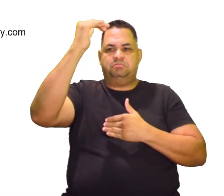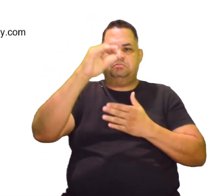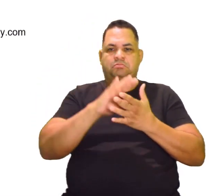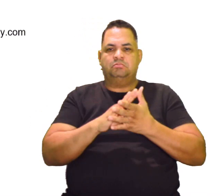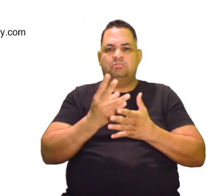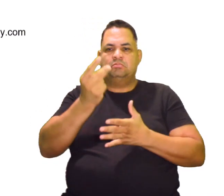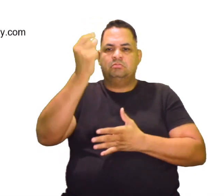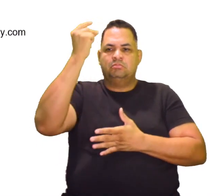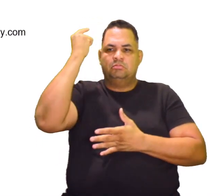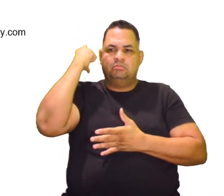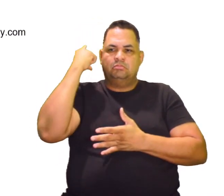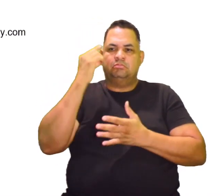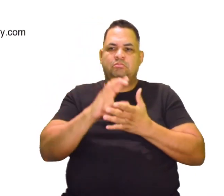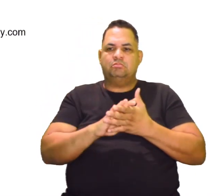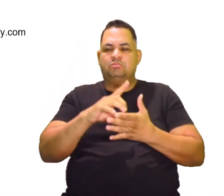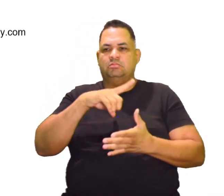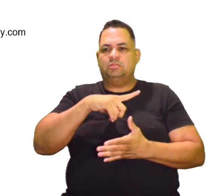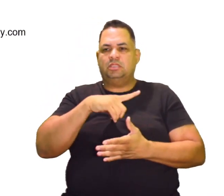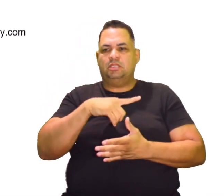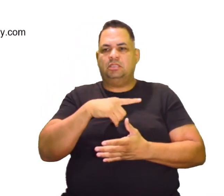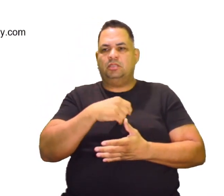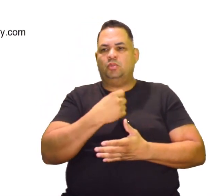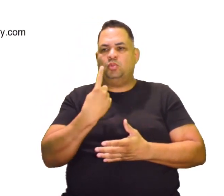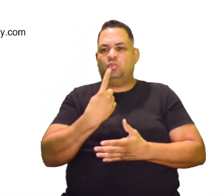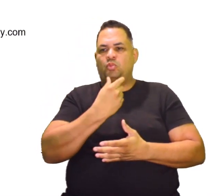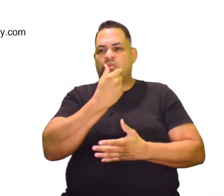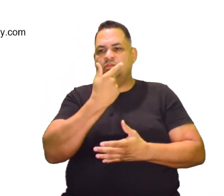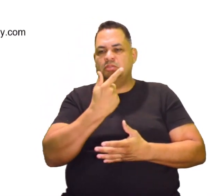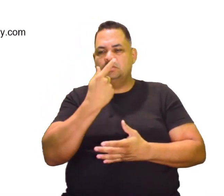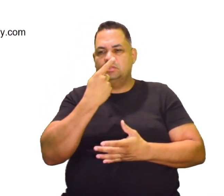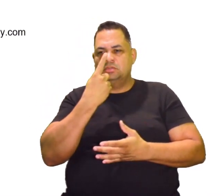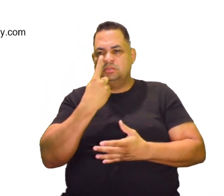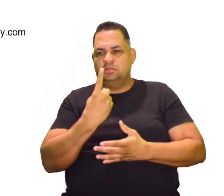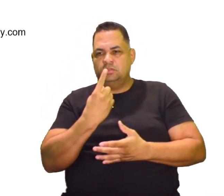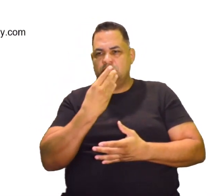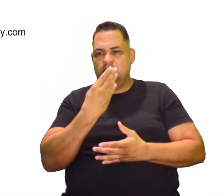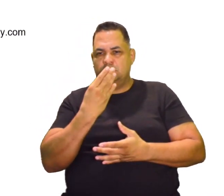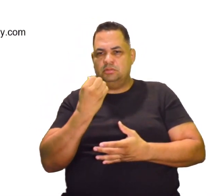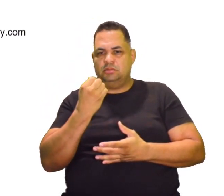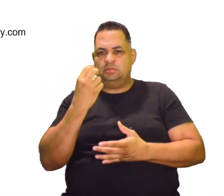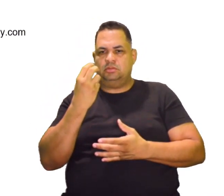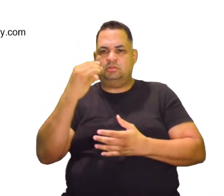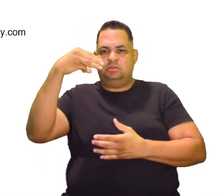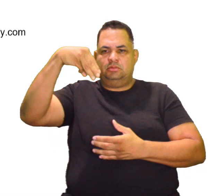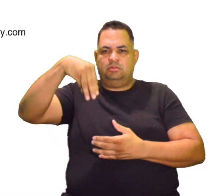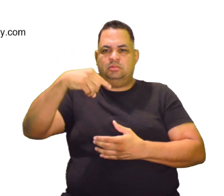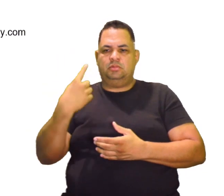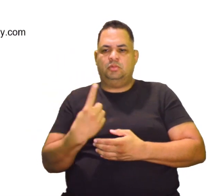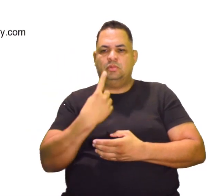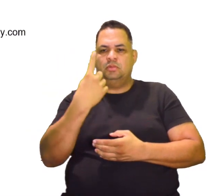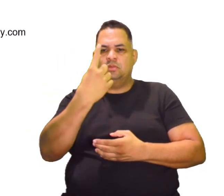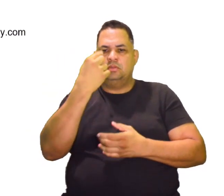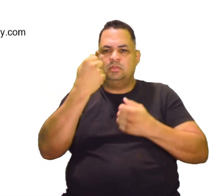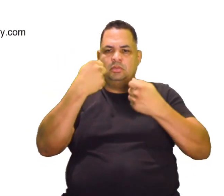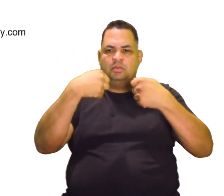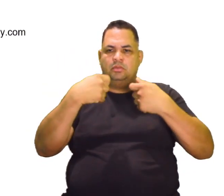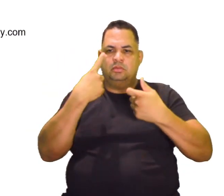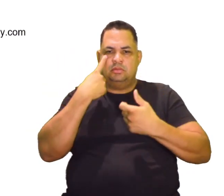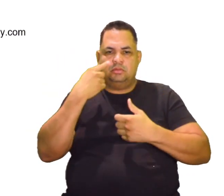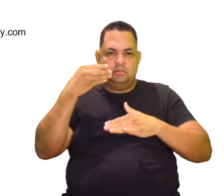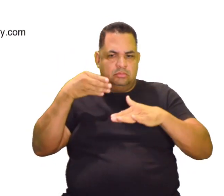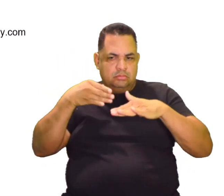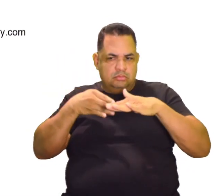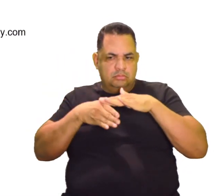das pirâmides, medindo então 146 metros de altura. E é possível, né, entrar